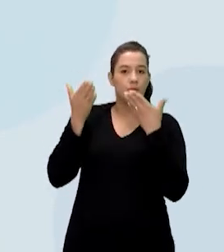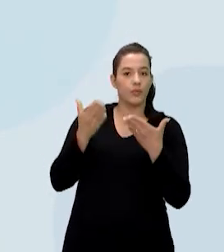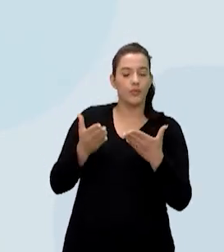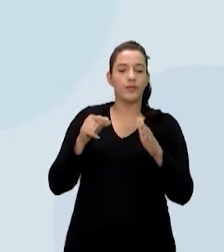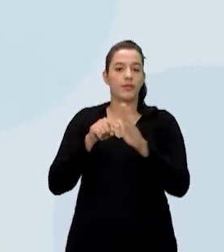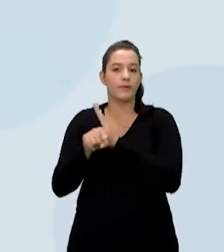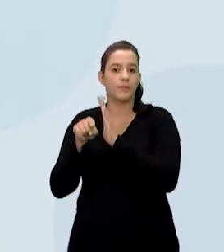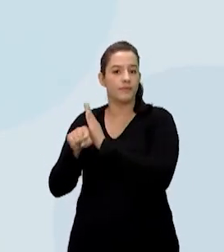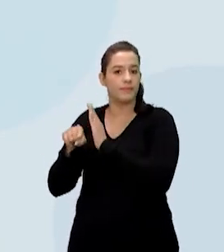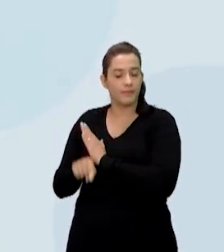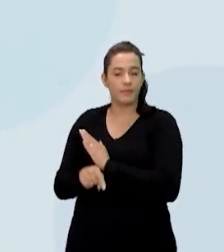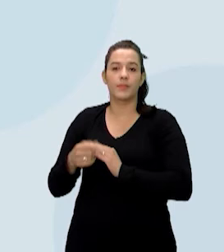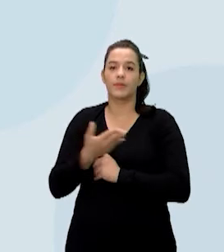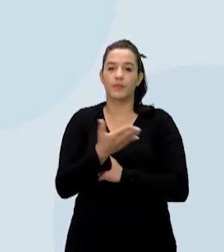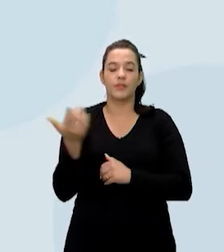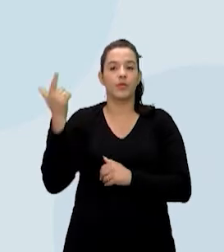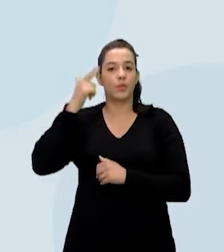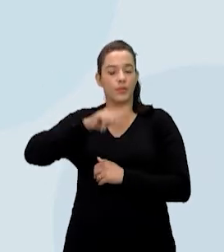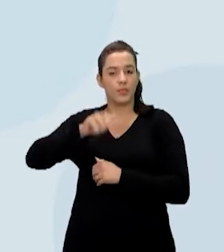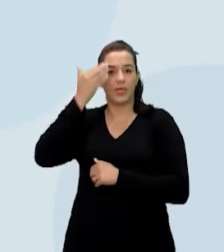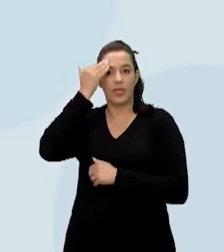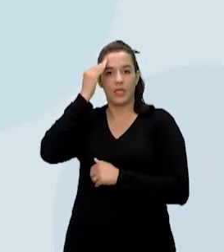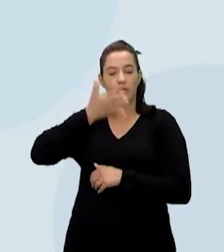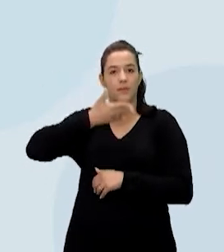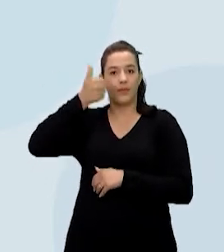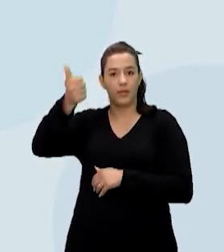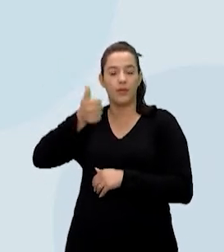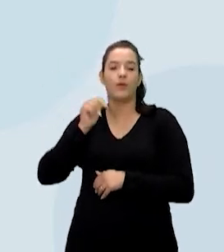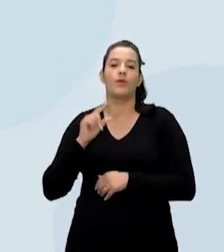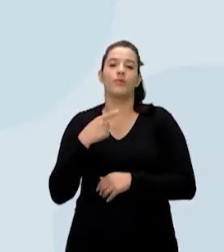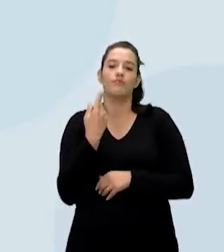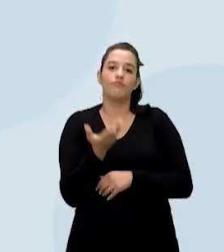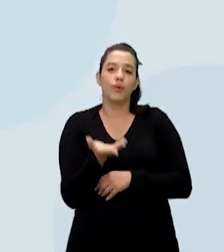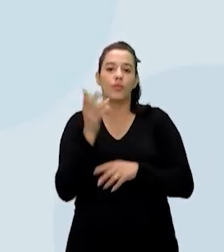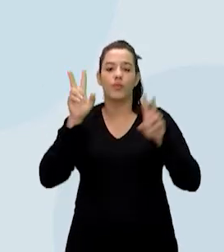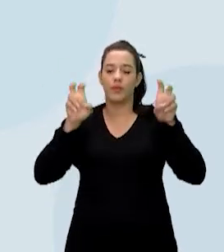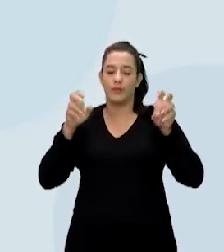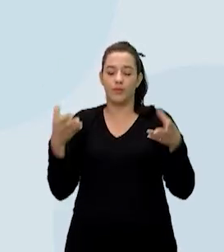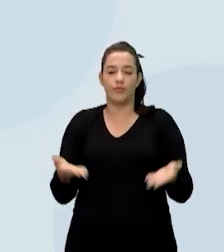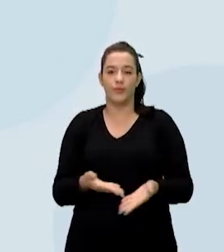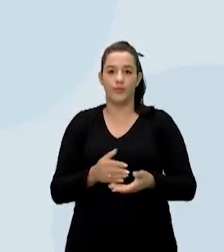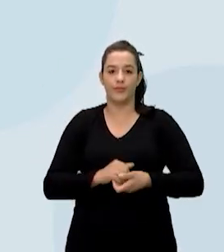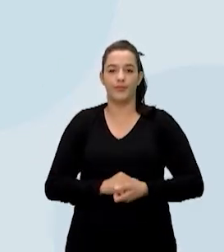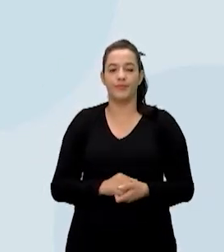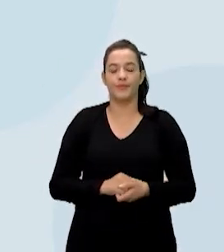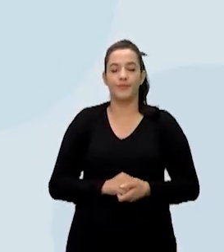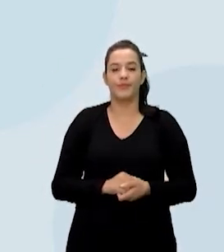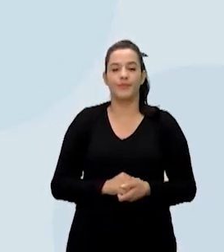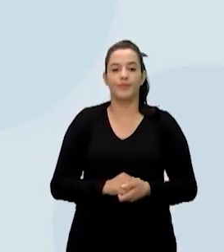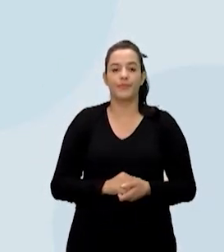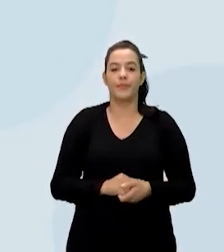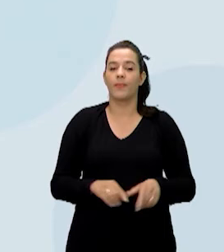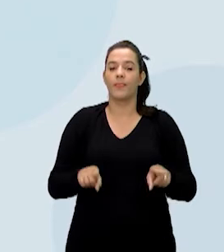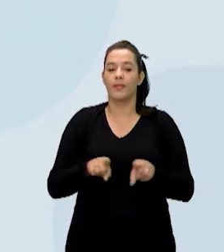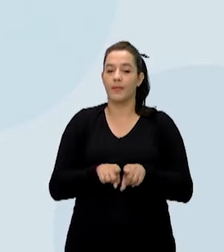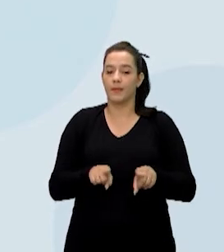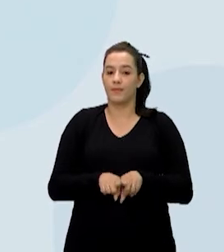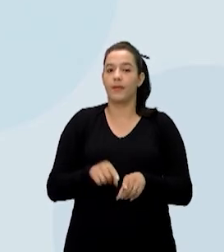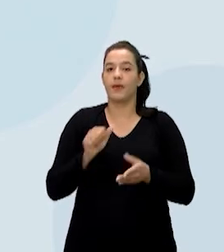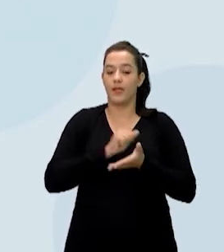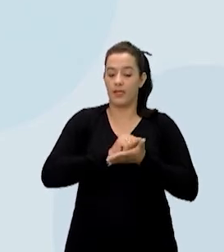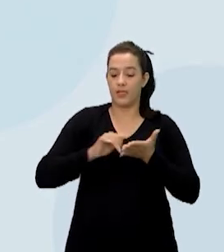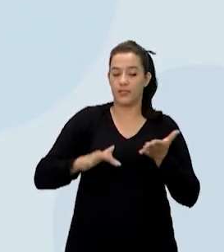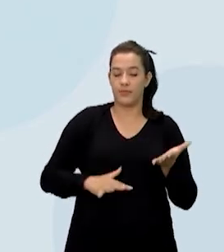questões, para que você consiga então entender melhor aí a respeito do nosso tema. E também, gente, olha só, resolvam